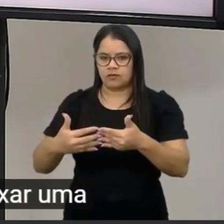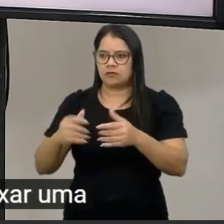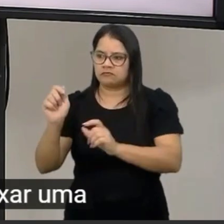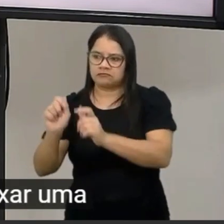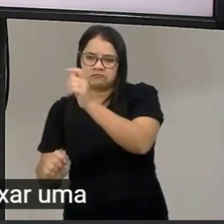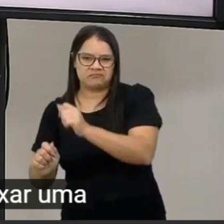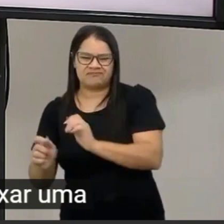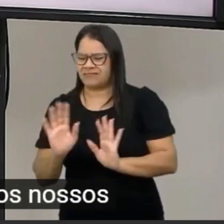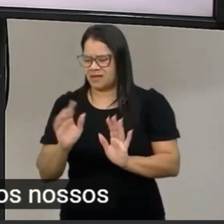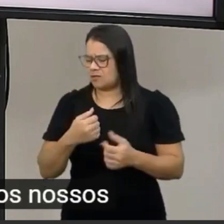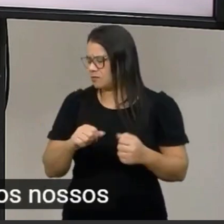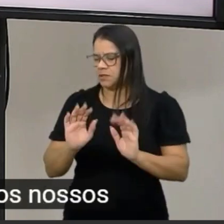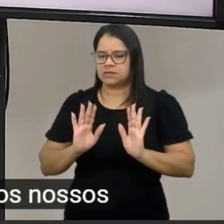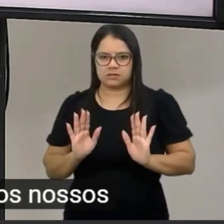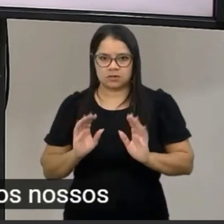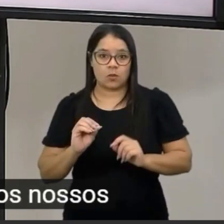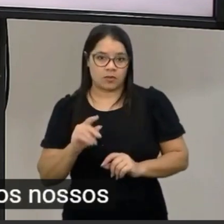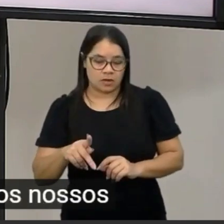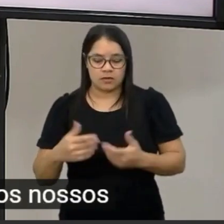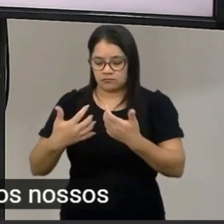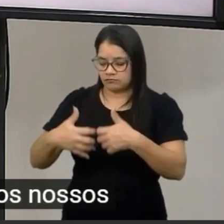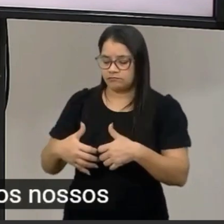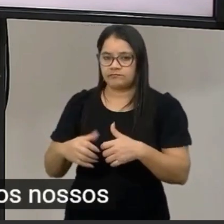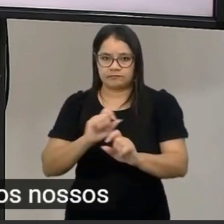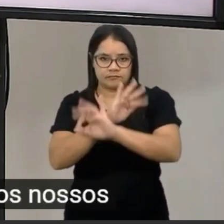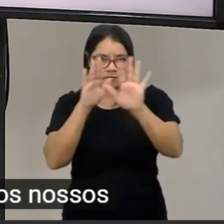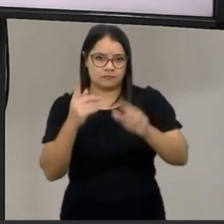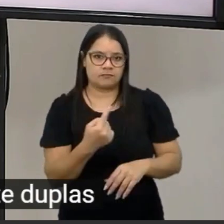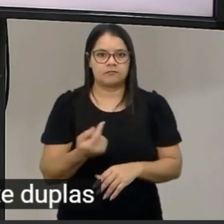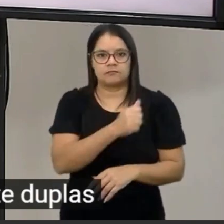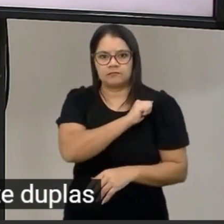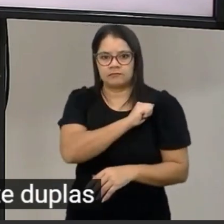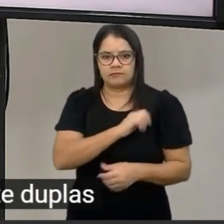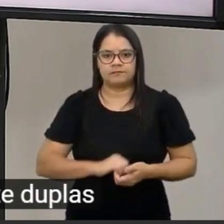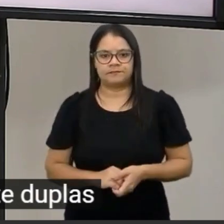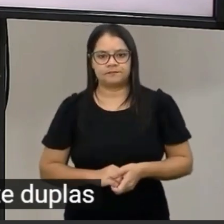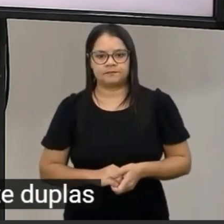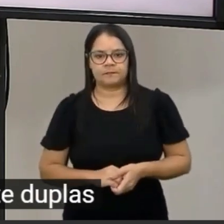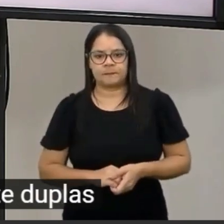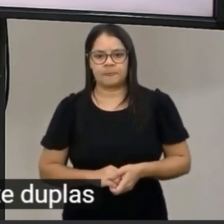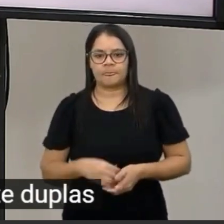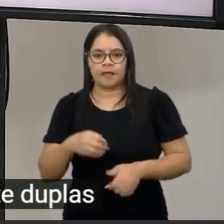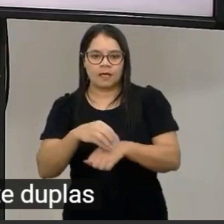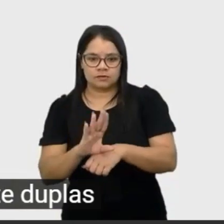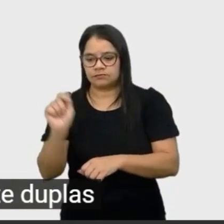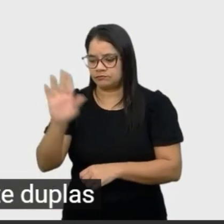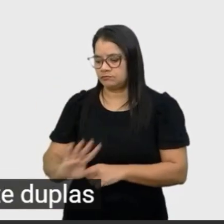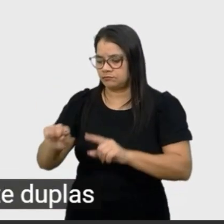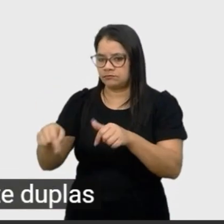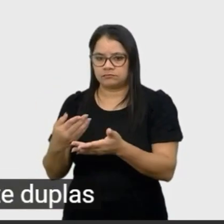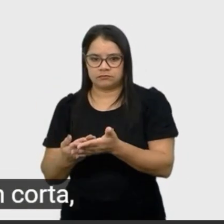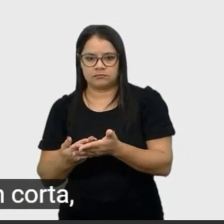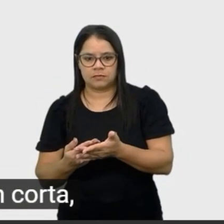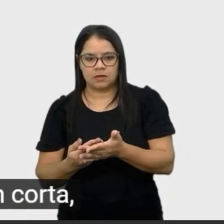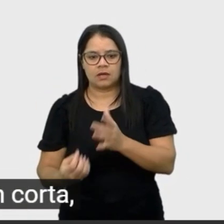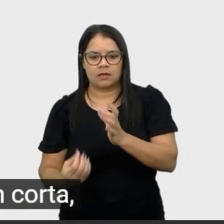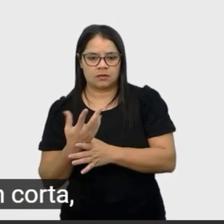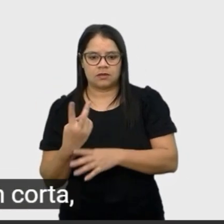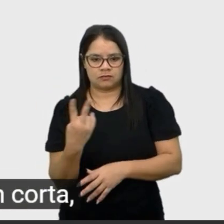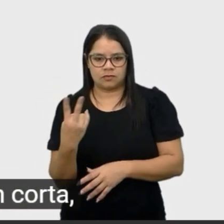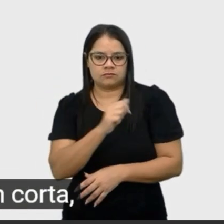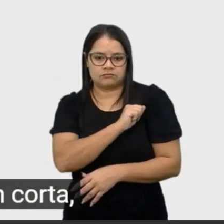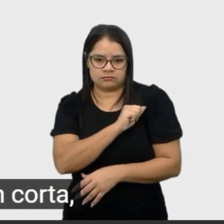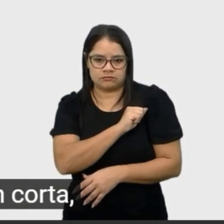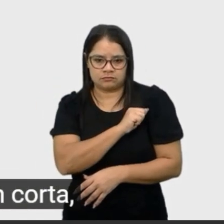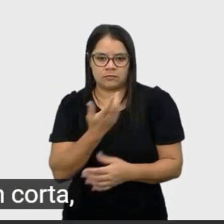uma cordinha ou puxar uma alavanca, ok? Então, é isso que tem que ficar bem claro para os nossos estudantes, certo? Dica de gestão de sala de aula. Monte duplas previamente,